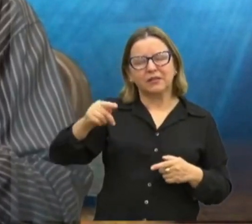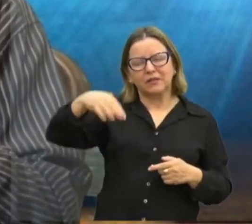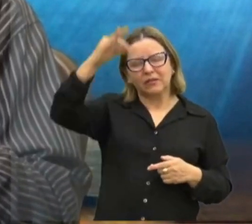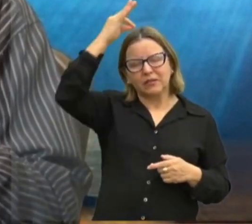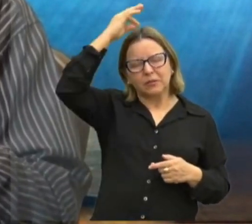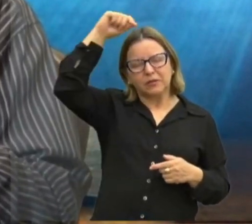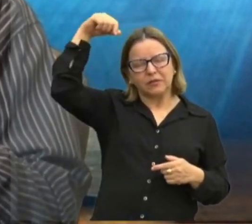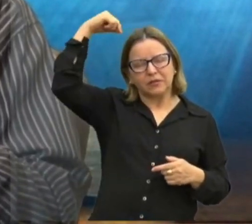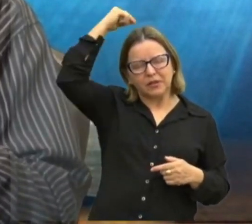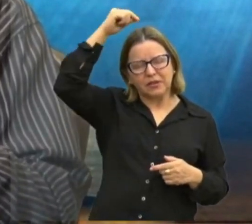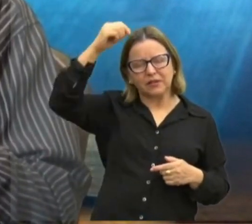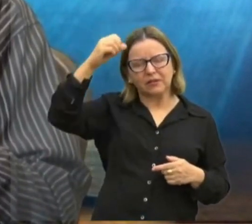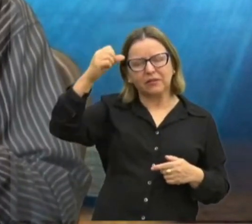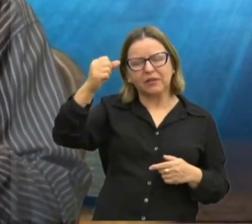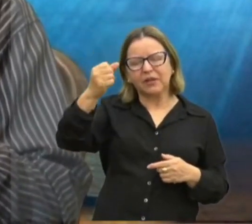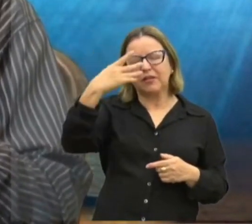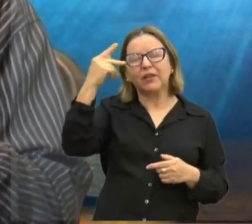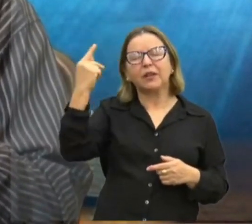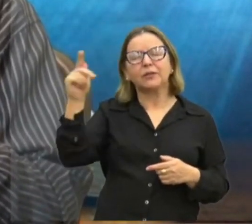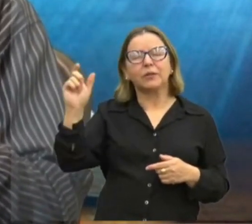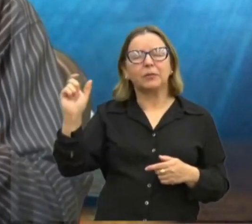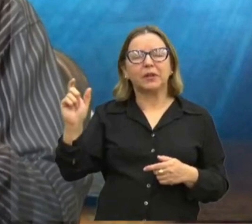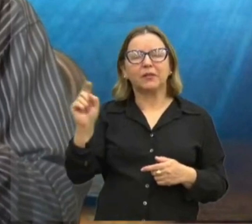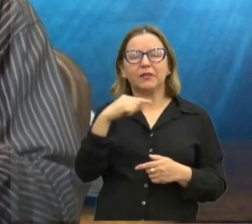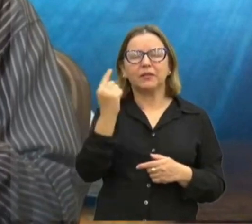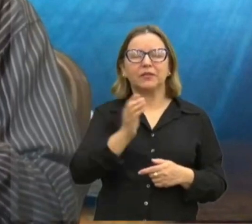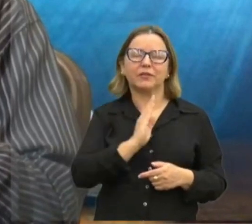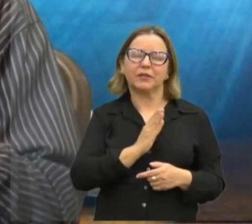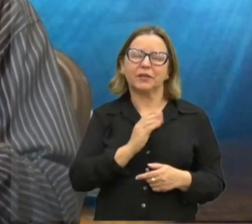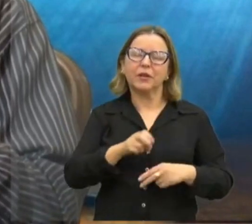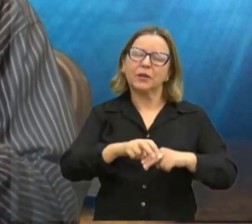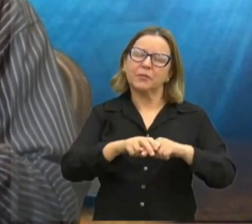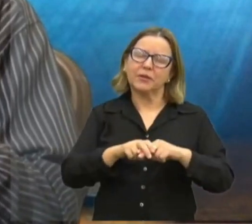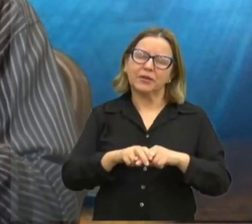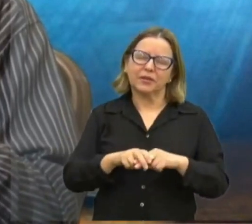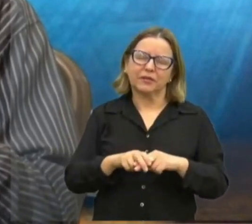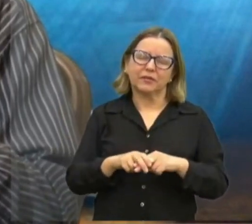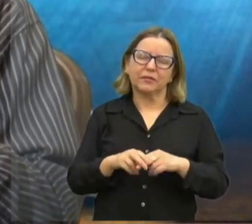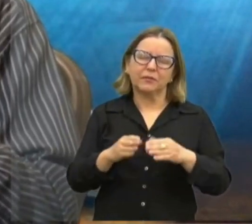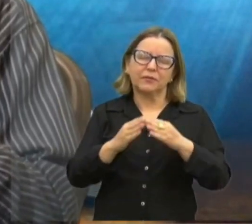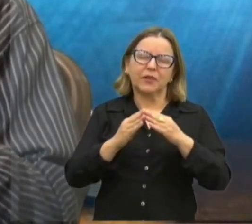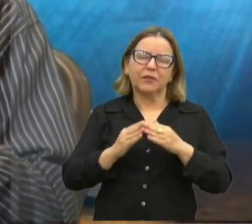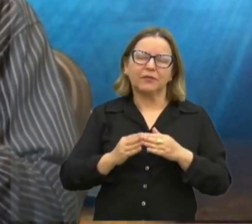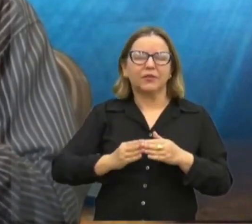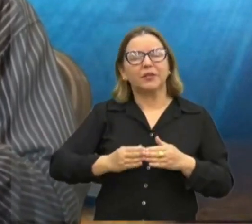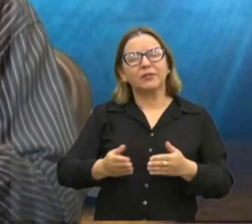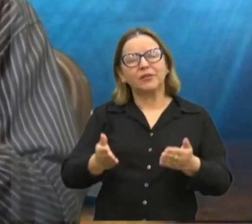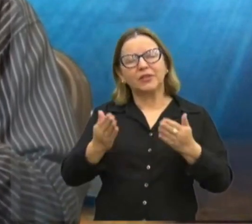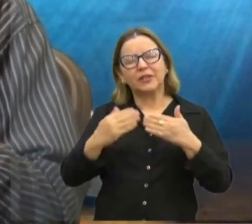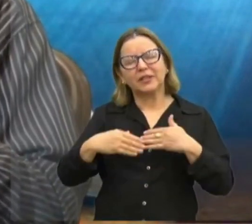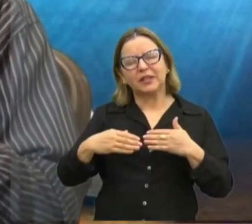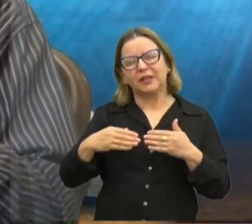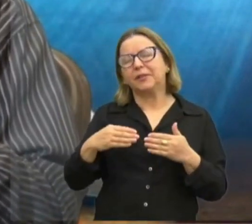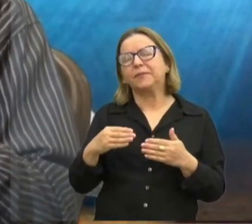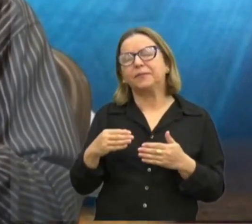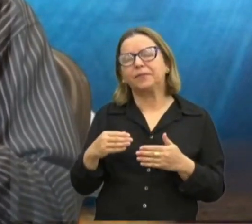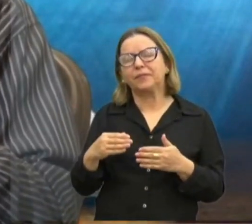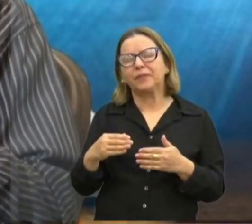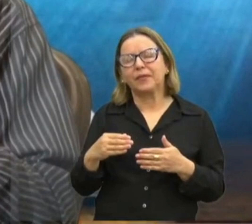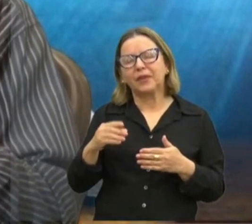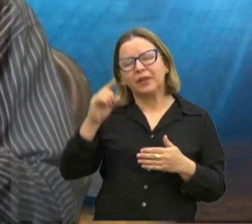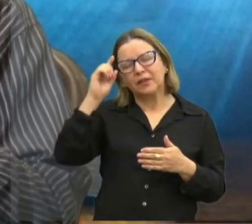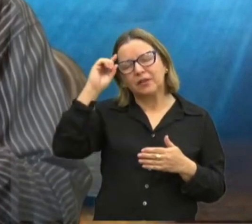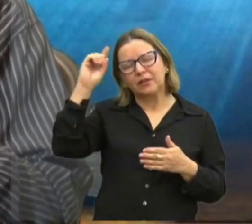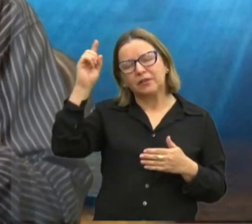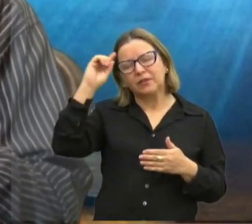Tua palavra no nosso coração. Por isso, Pai, dá-nos cada dia mais o desejo de beber mais do Senhor